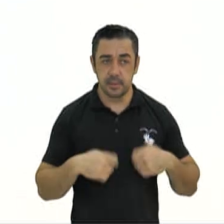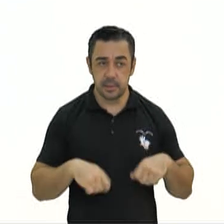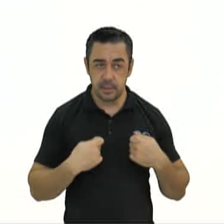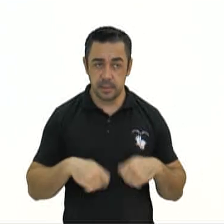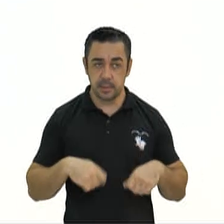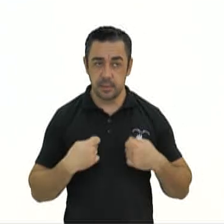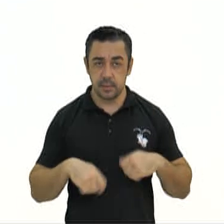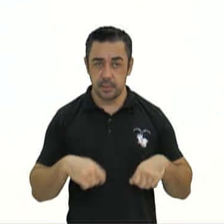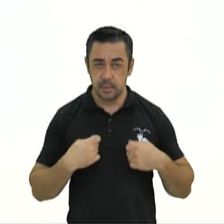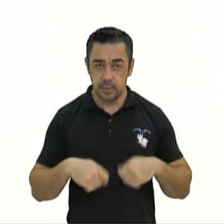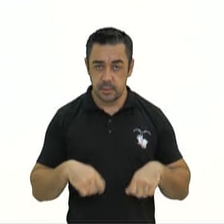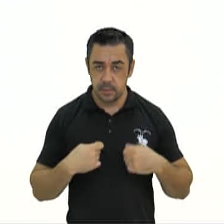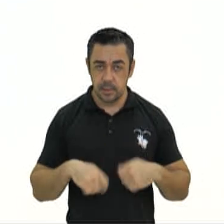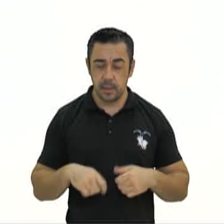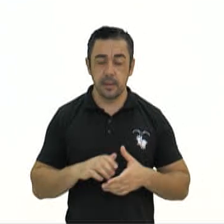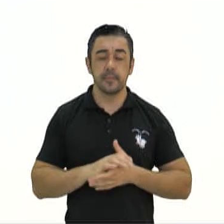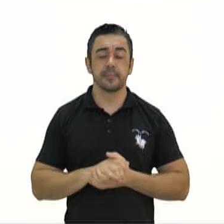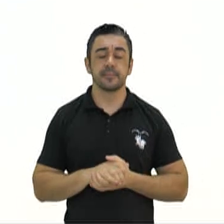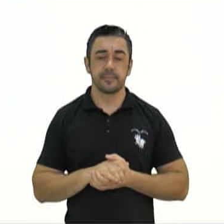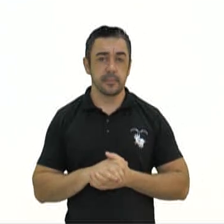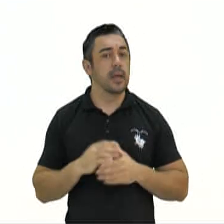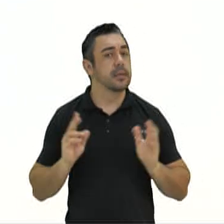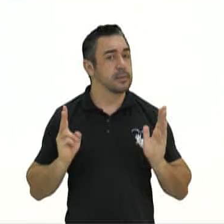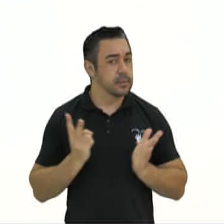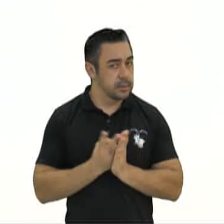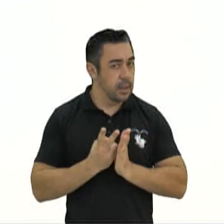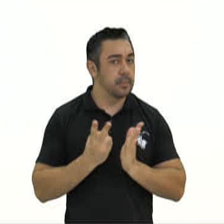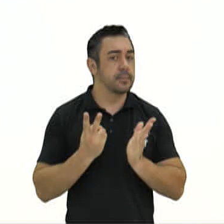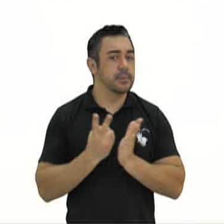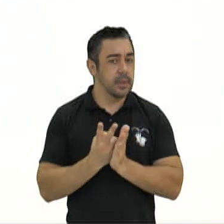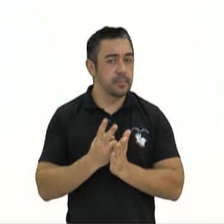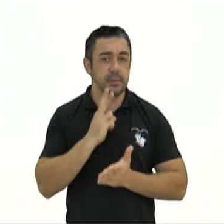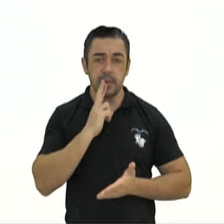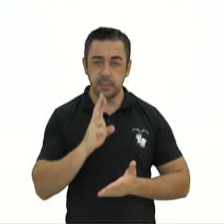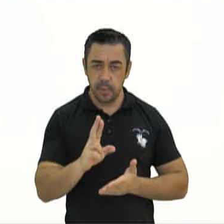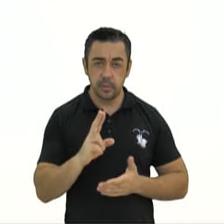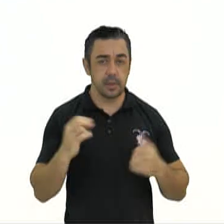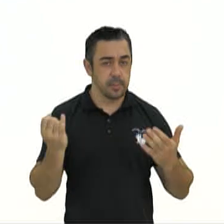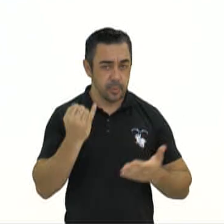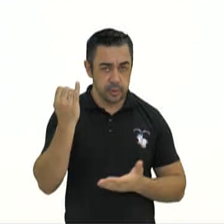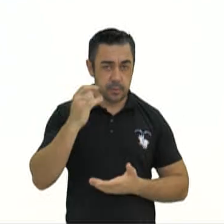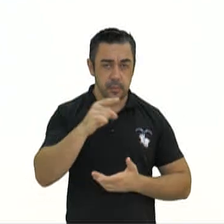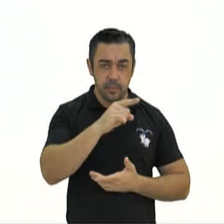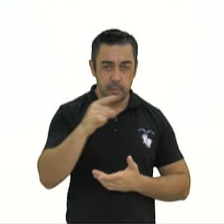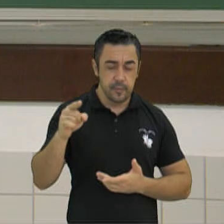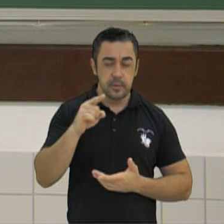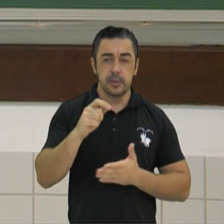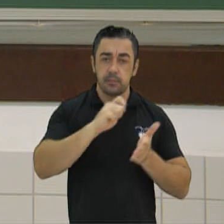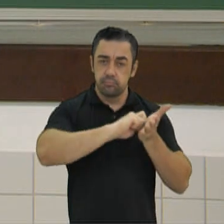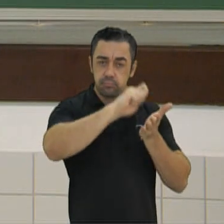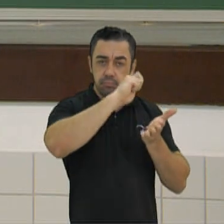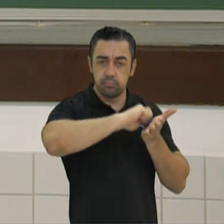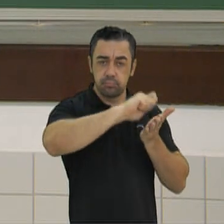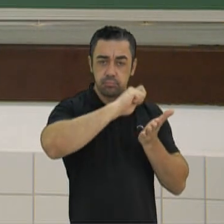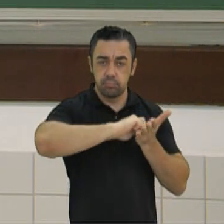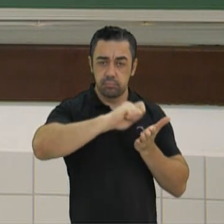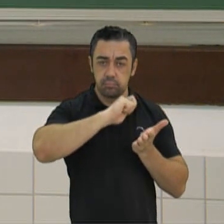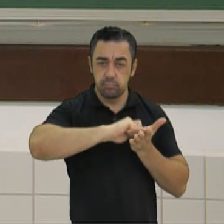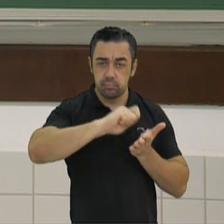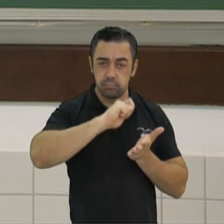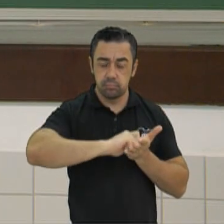tem que sempre ter, você veja que a professora sempre coloca a resposta, isso é bem importante, tá? Para vocês exercitarem a escrita e também